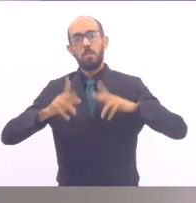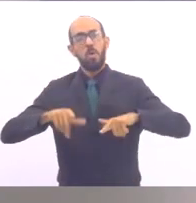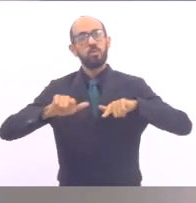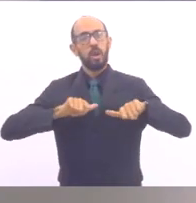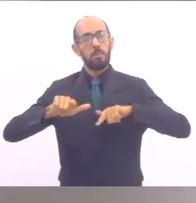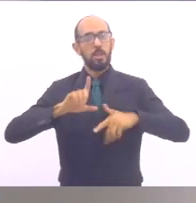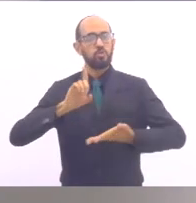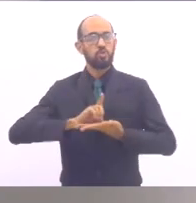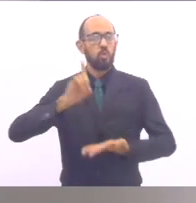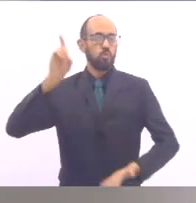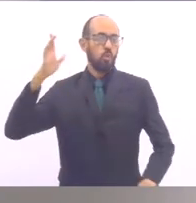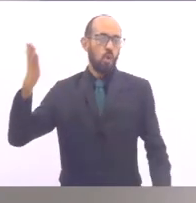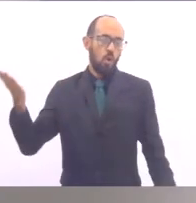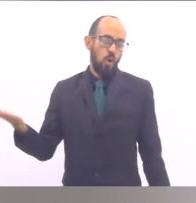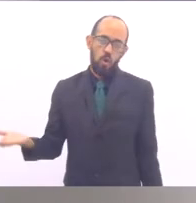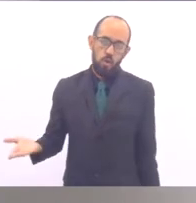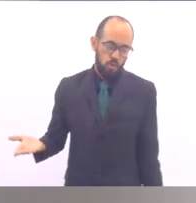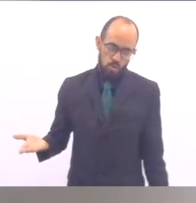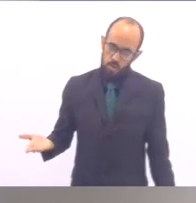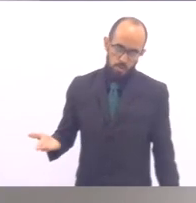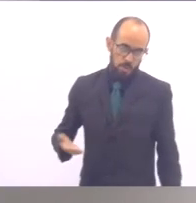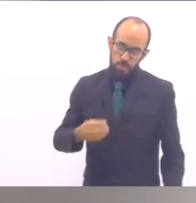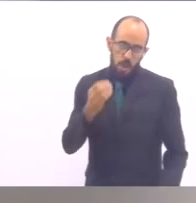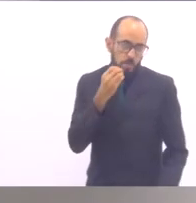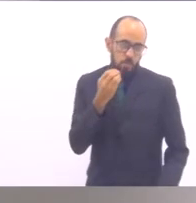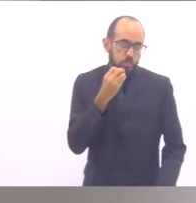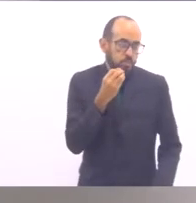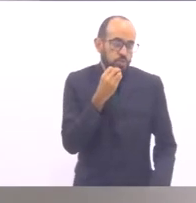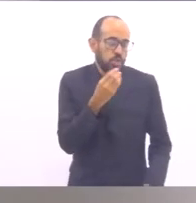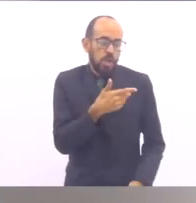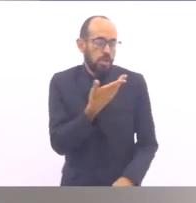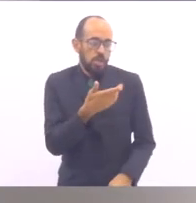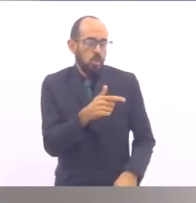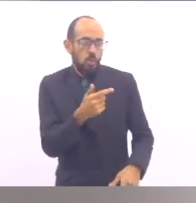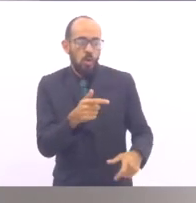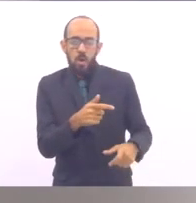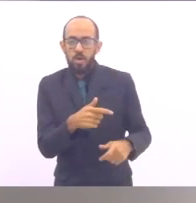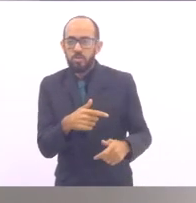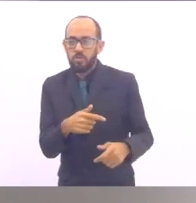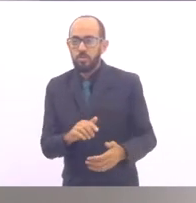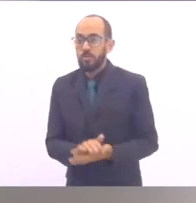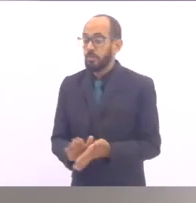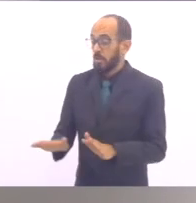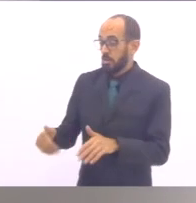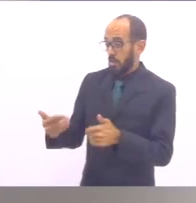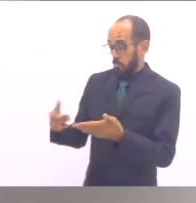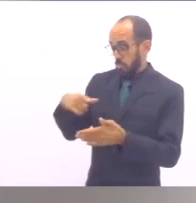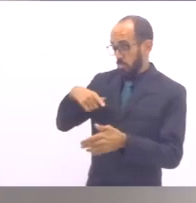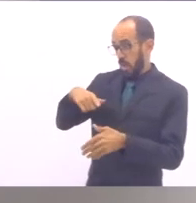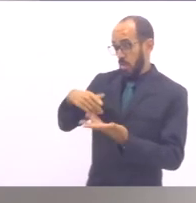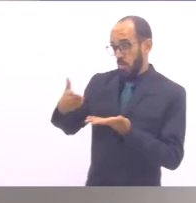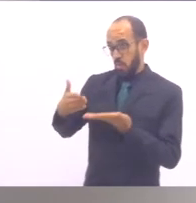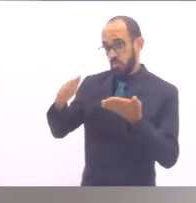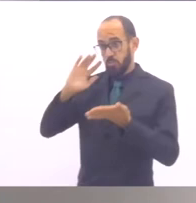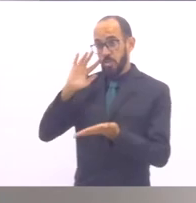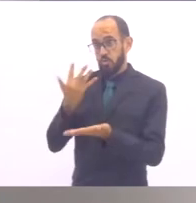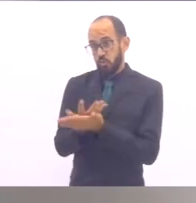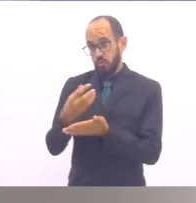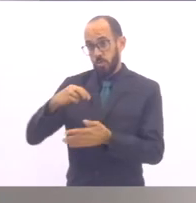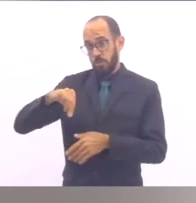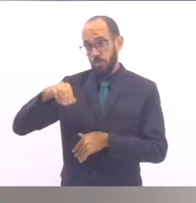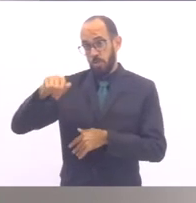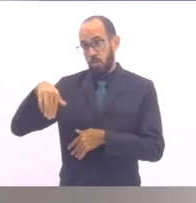tem? É que ajuda a gente aqui. Mantovani. Existe hoje uma minuta que foi